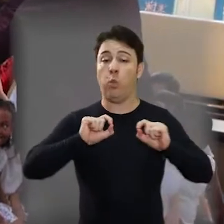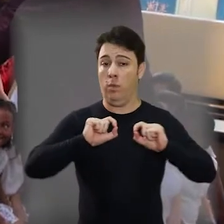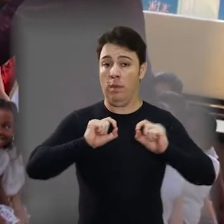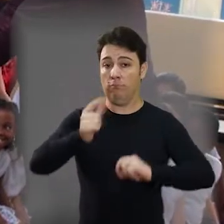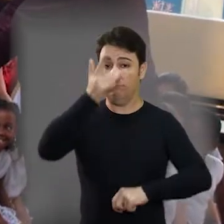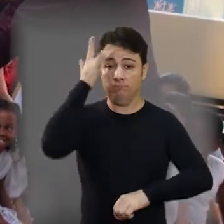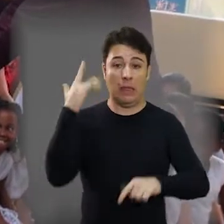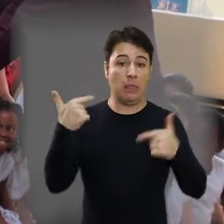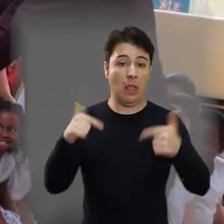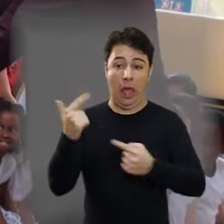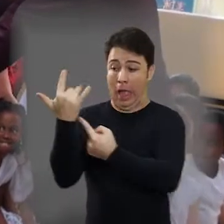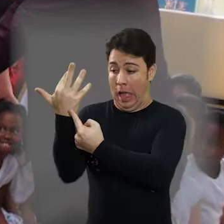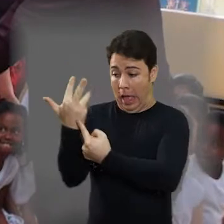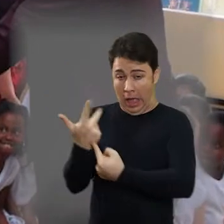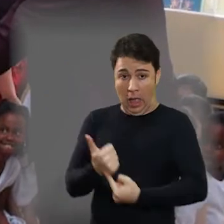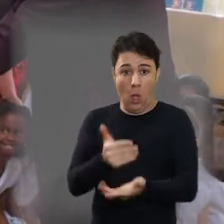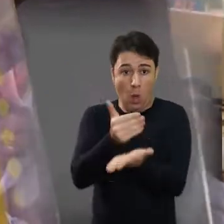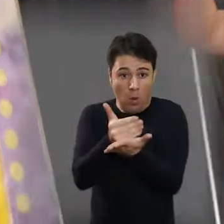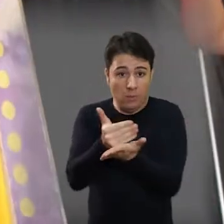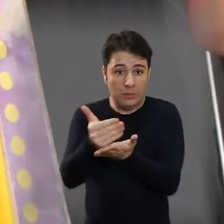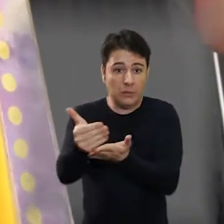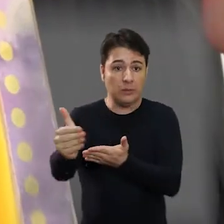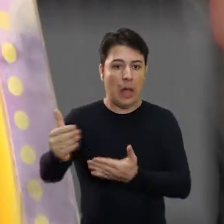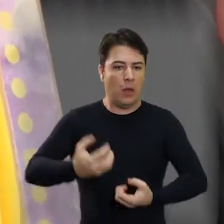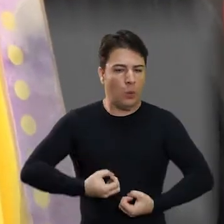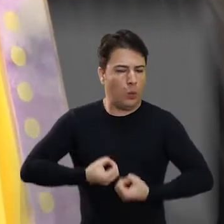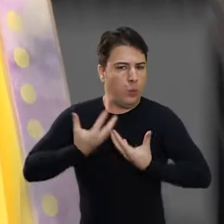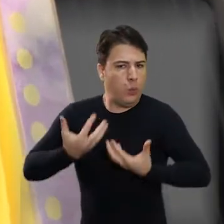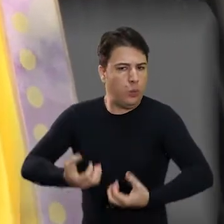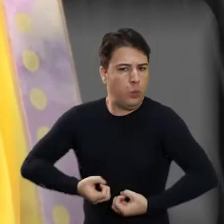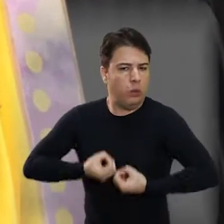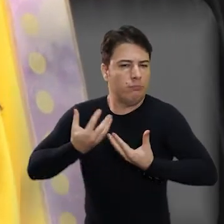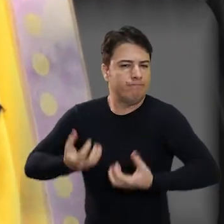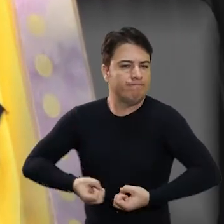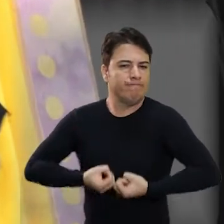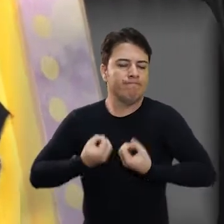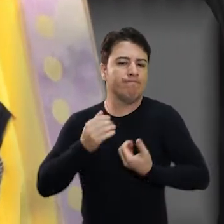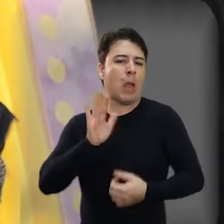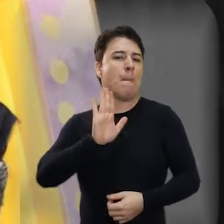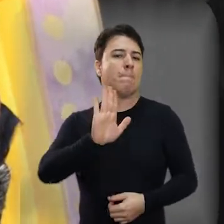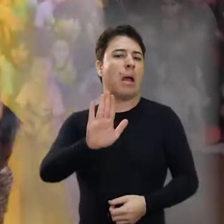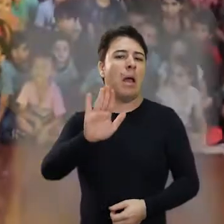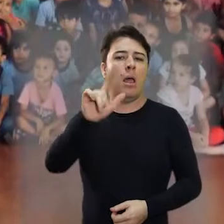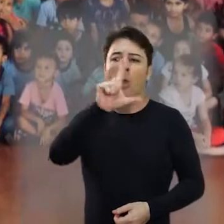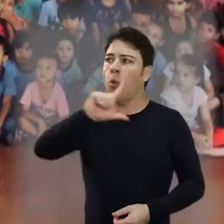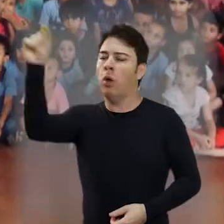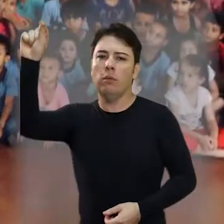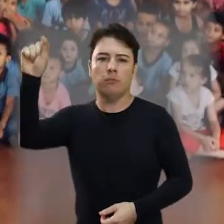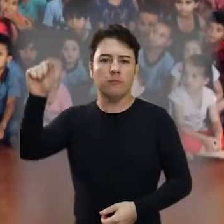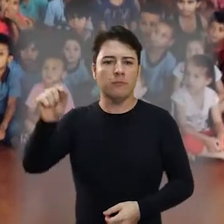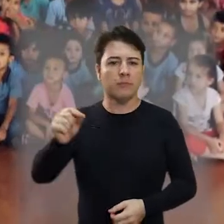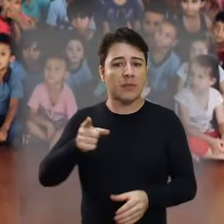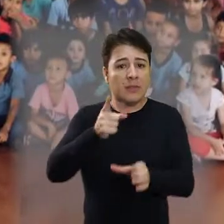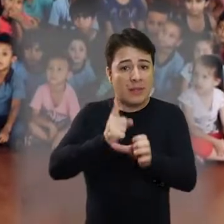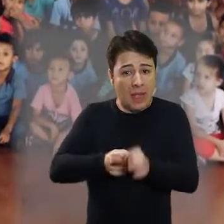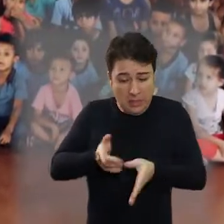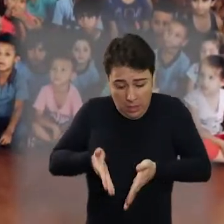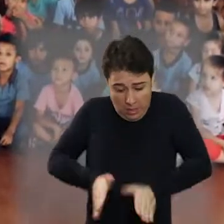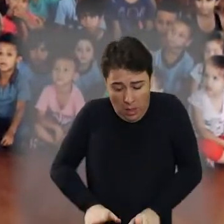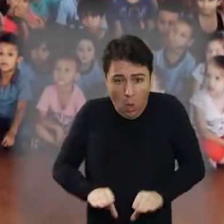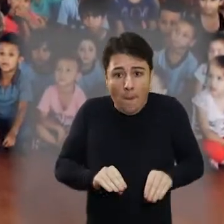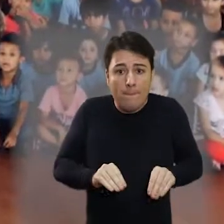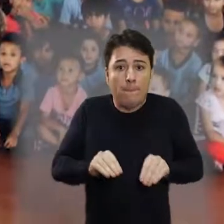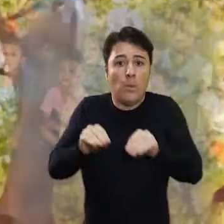muitas vezes as pessoas começam a fazer, trabalhar com arte, ter essa expressão artística e começam a sair,